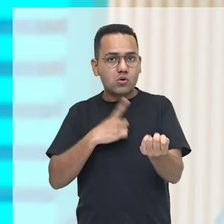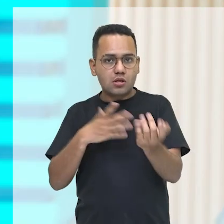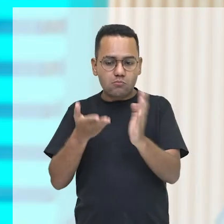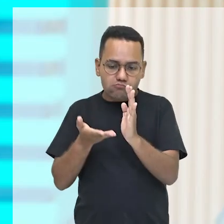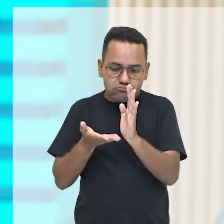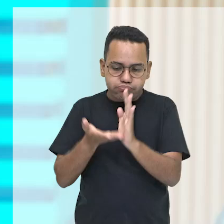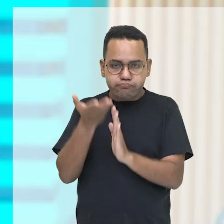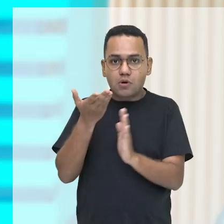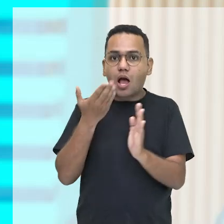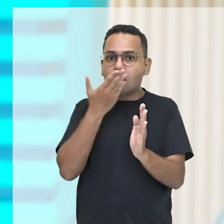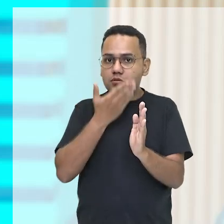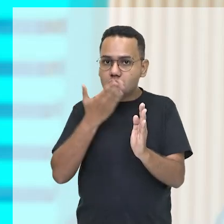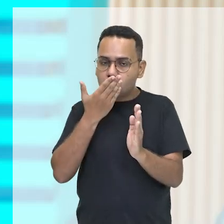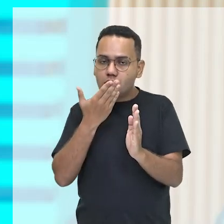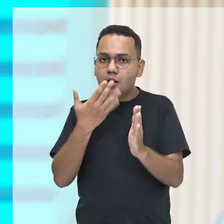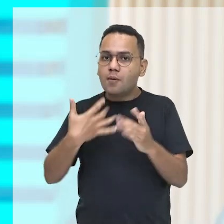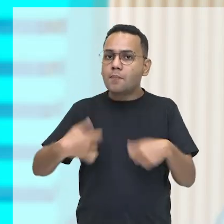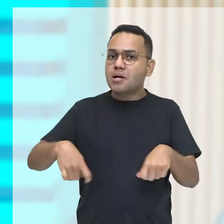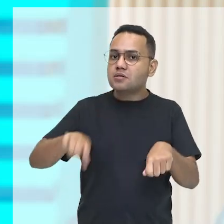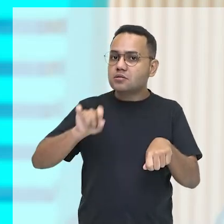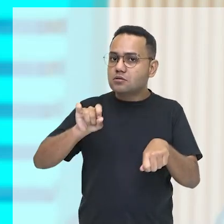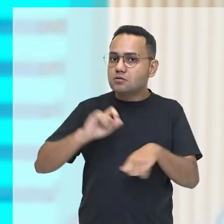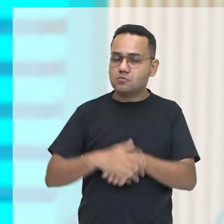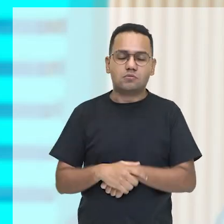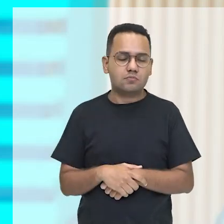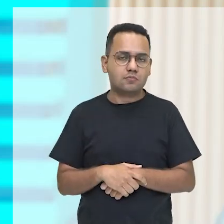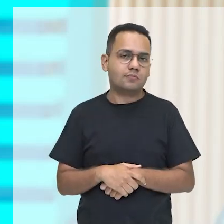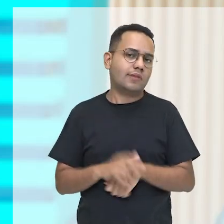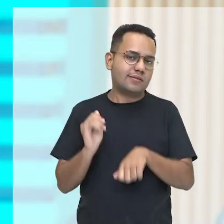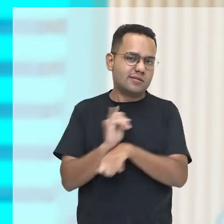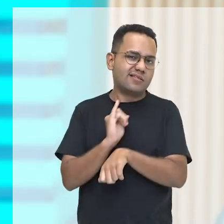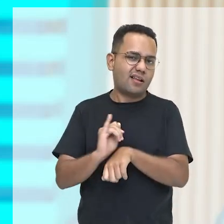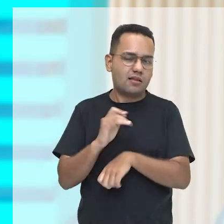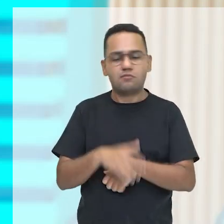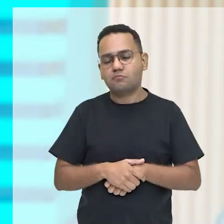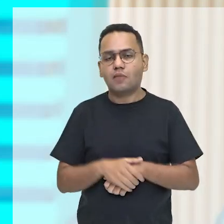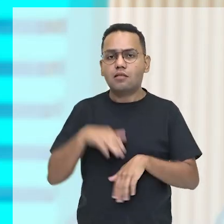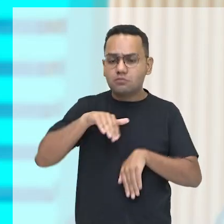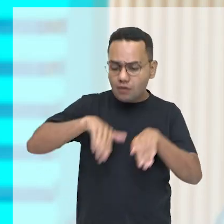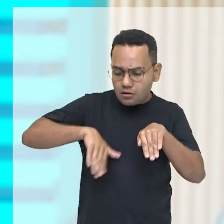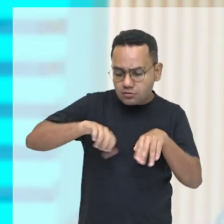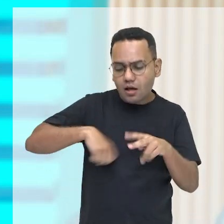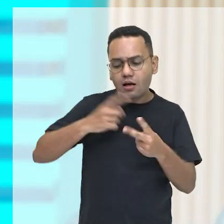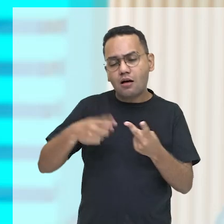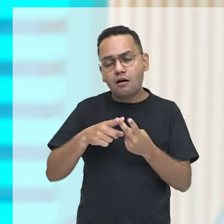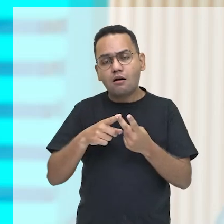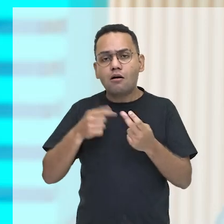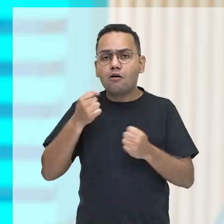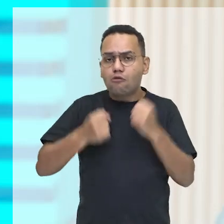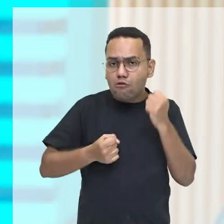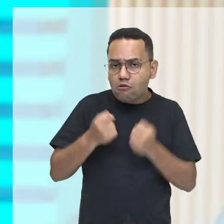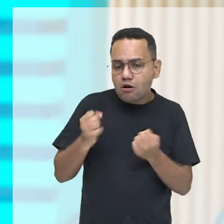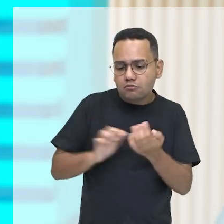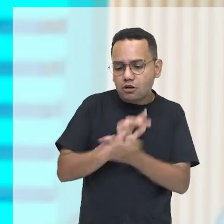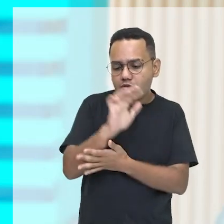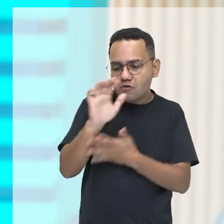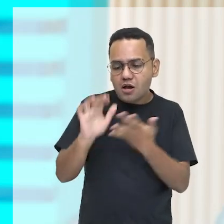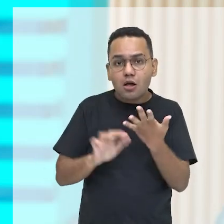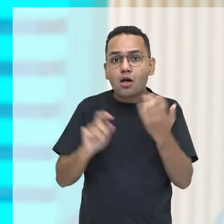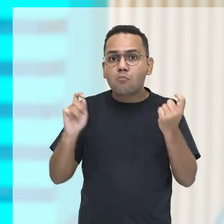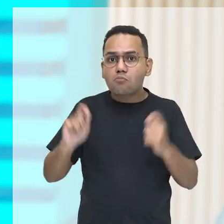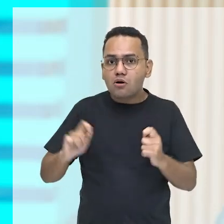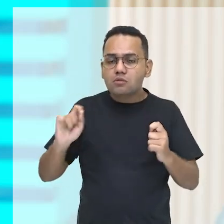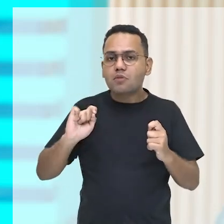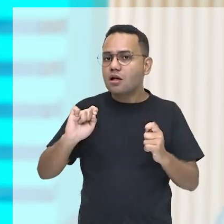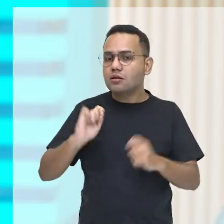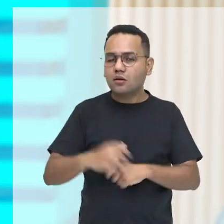é exercício aeróbico, correr, caminhar, nadar, fazer diferentes atividades, tudo que faça gastar